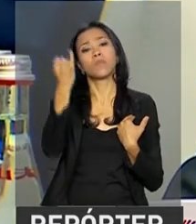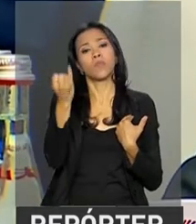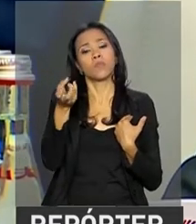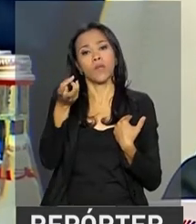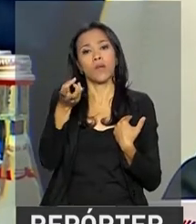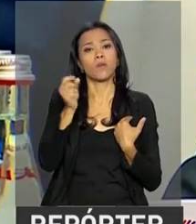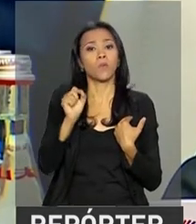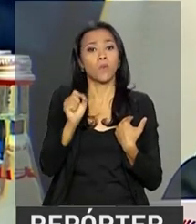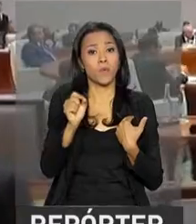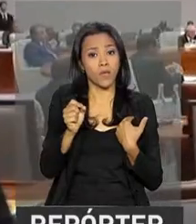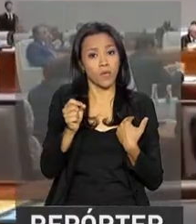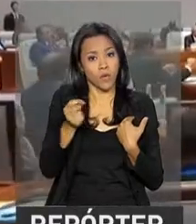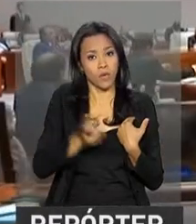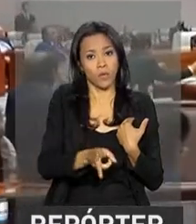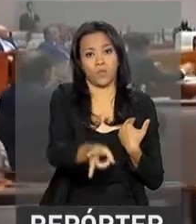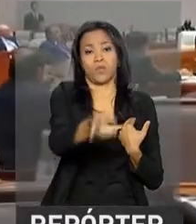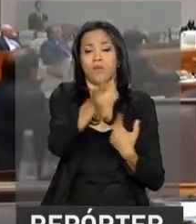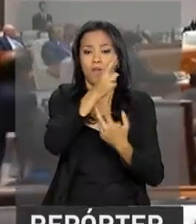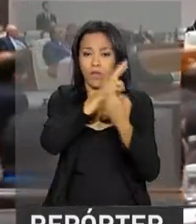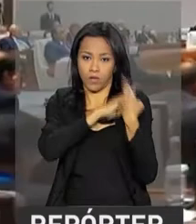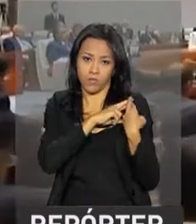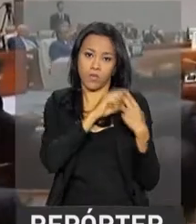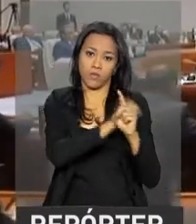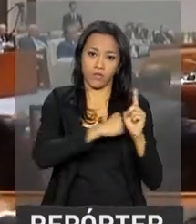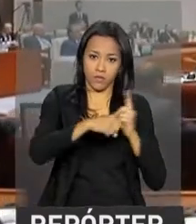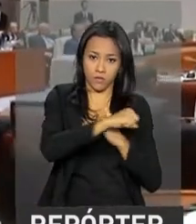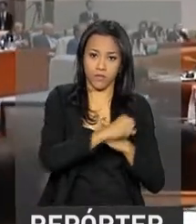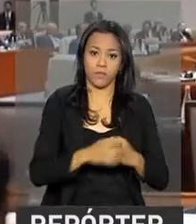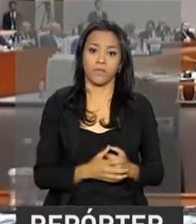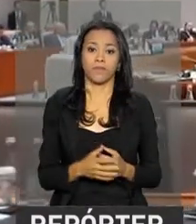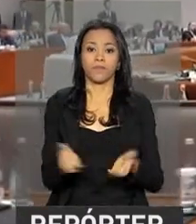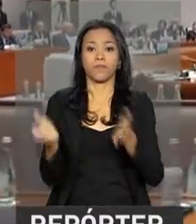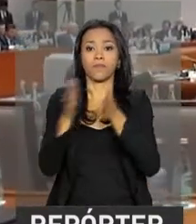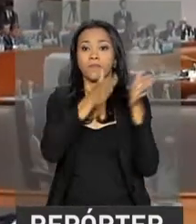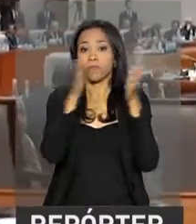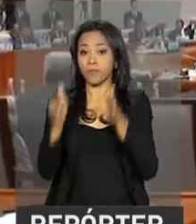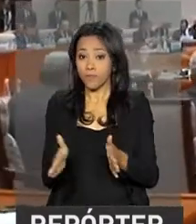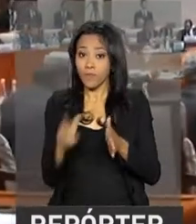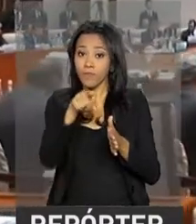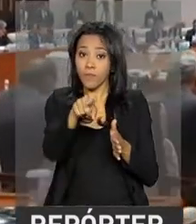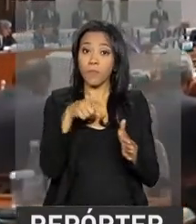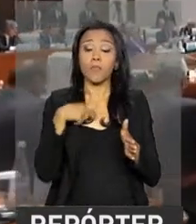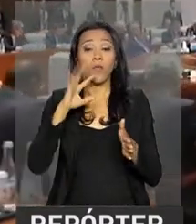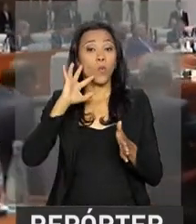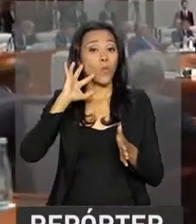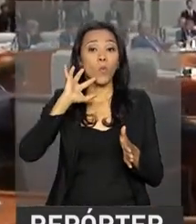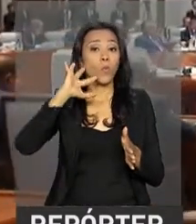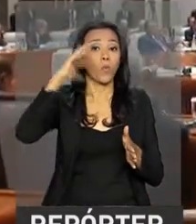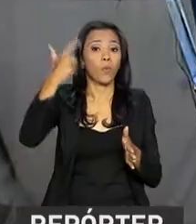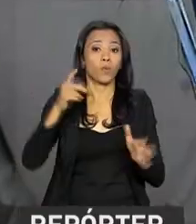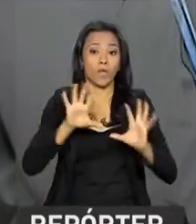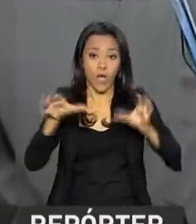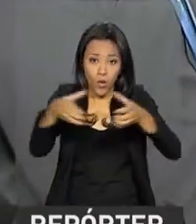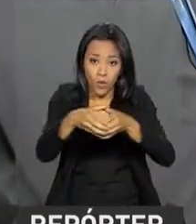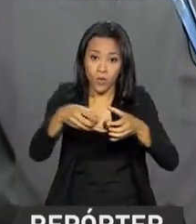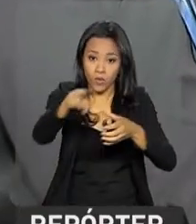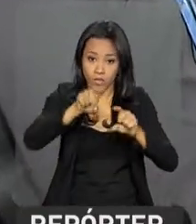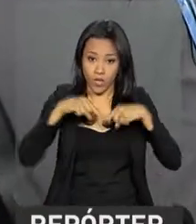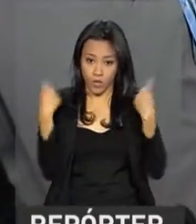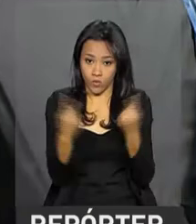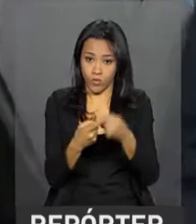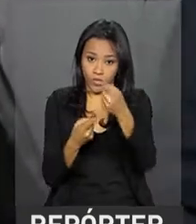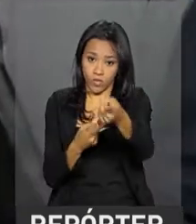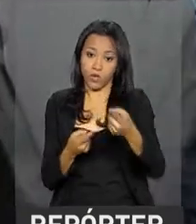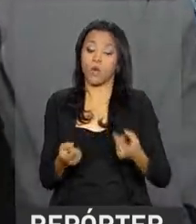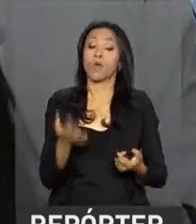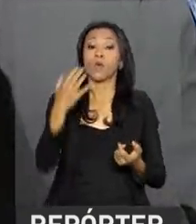exercício da responsabilidade social. Já sobre os resultados da 9ª cúpula do BRICS na China, o presidente Michel